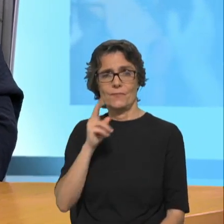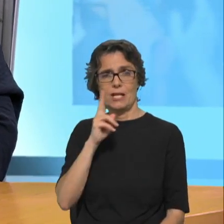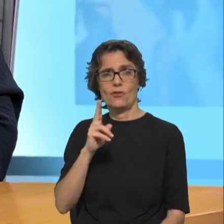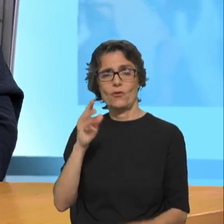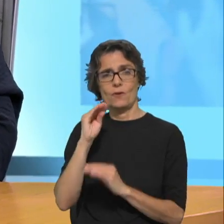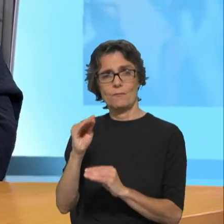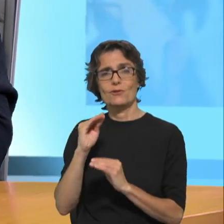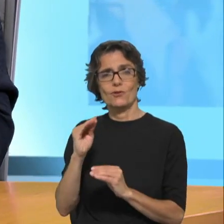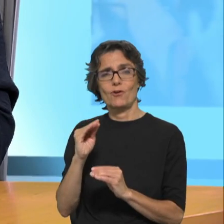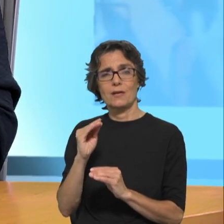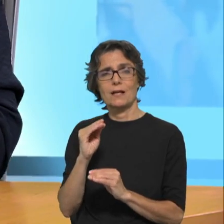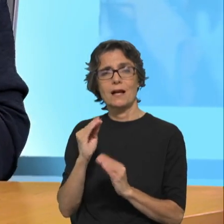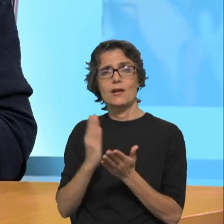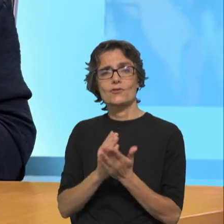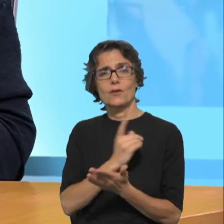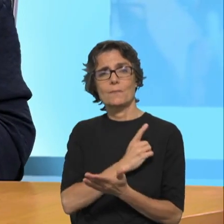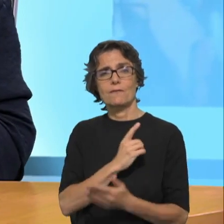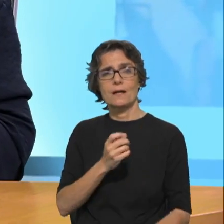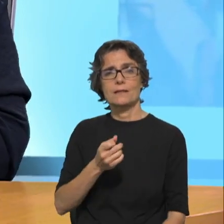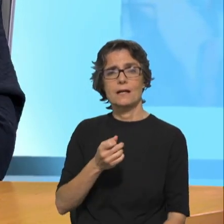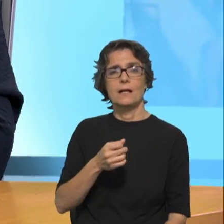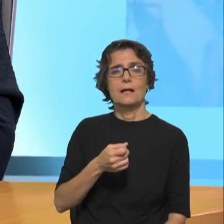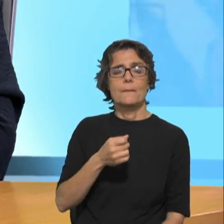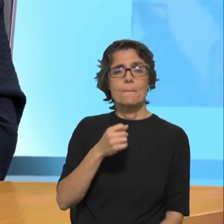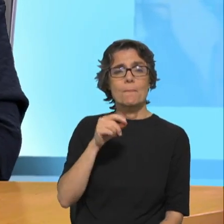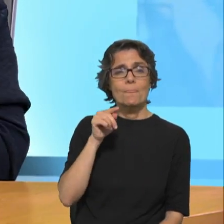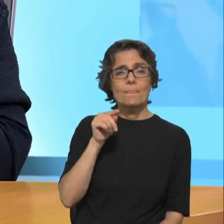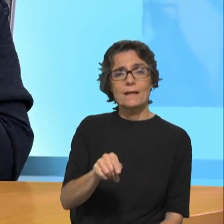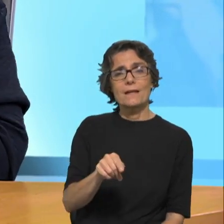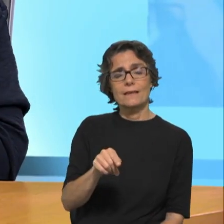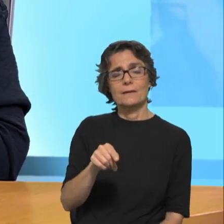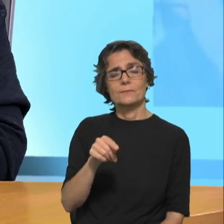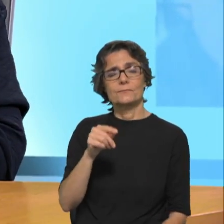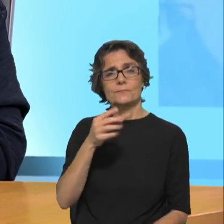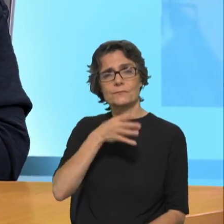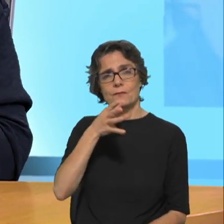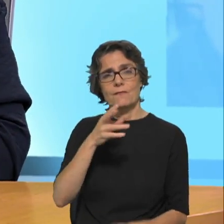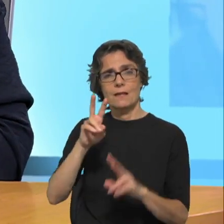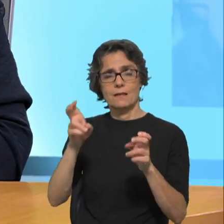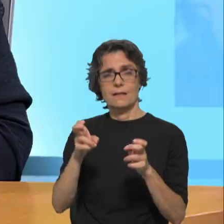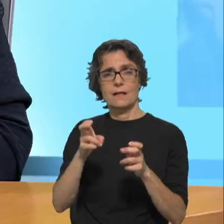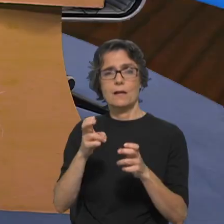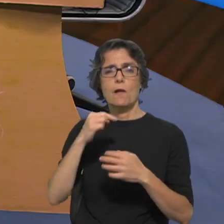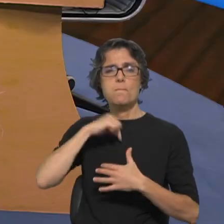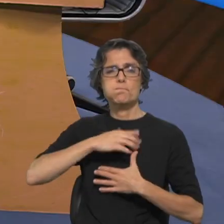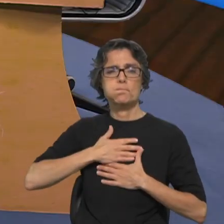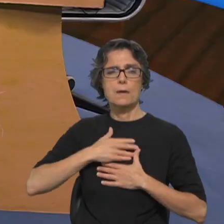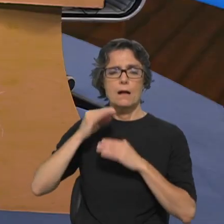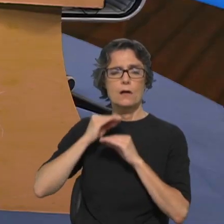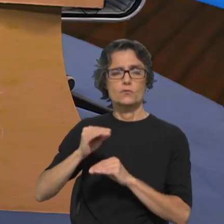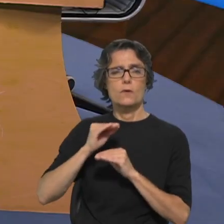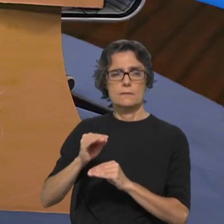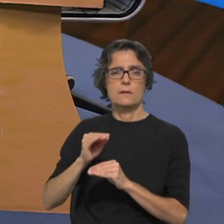e que vai-nos falar da interioridade e a educação. É impossível chegar a